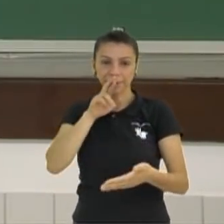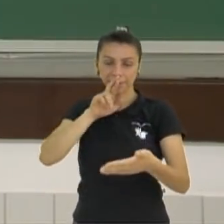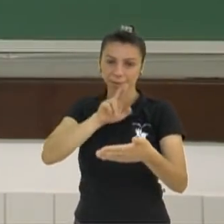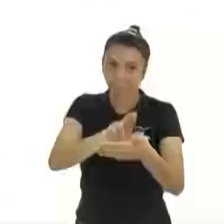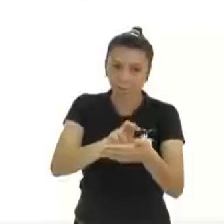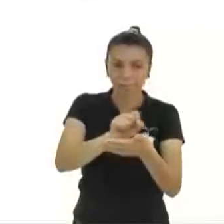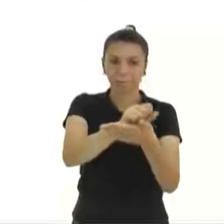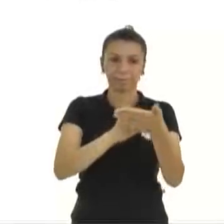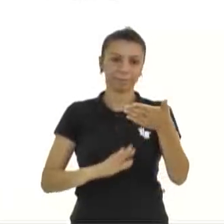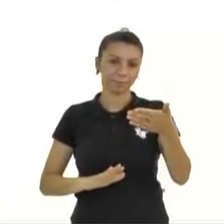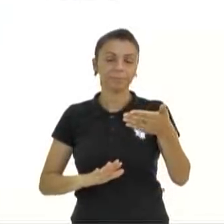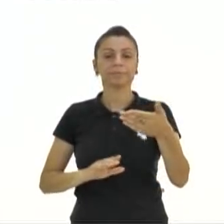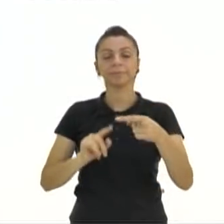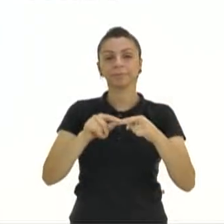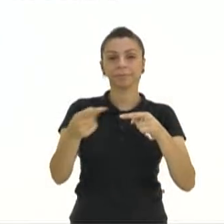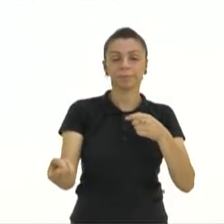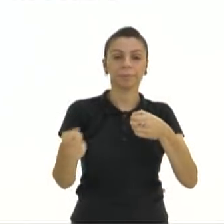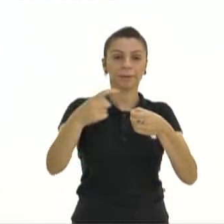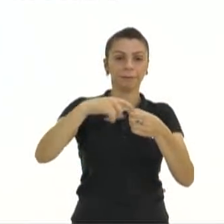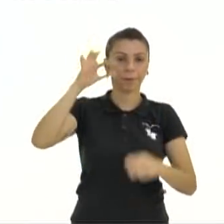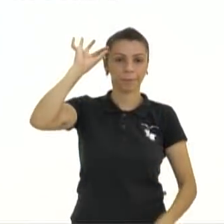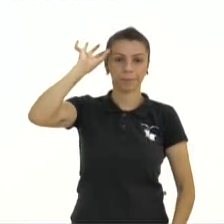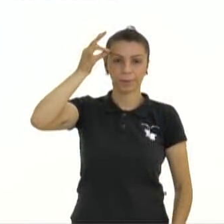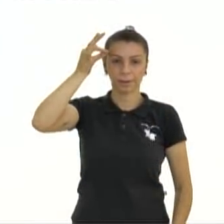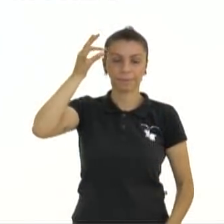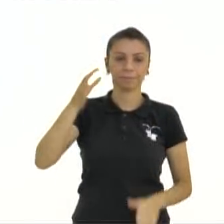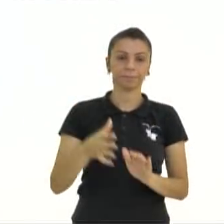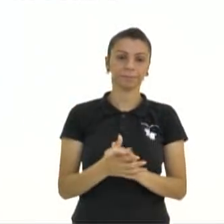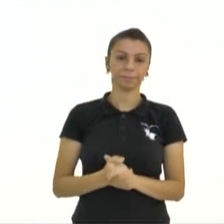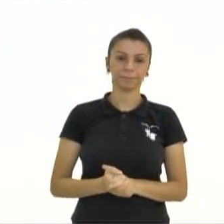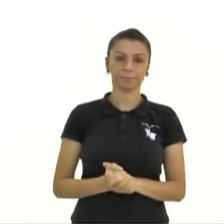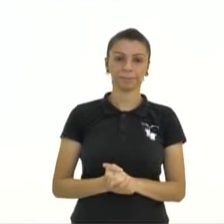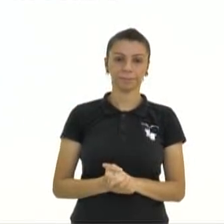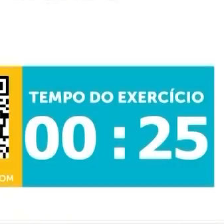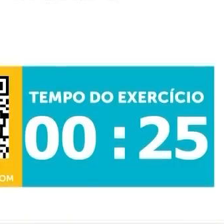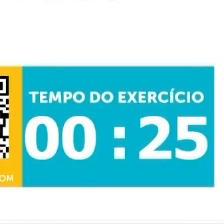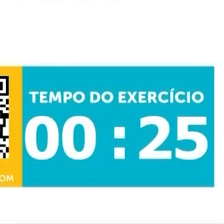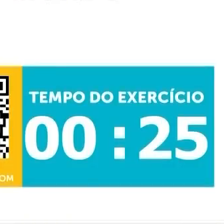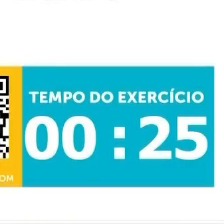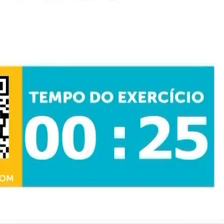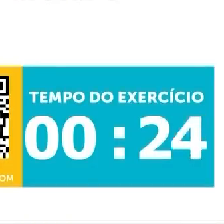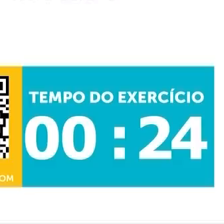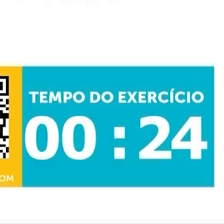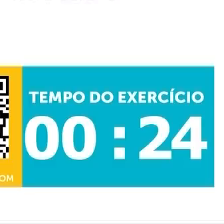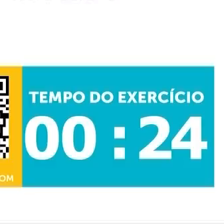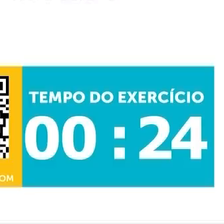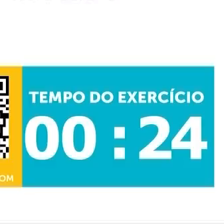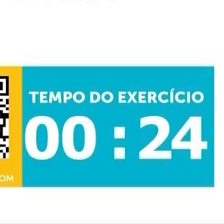resolverem essa atividade e logo voltamos.